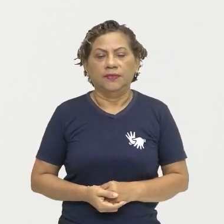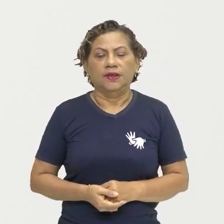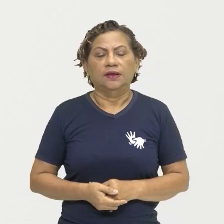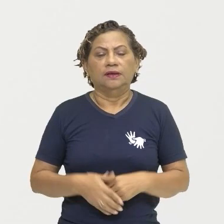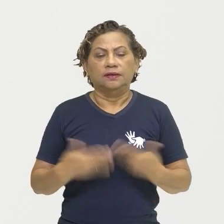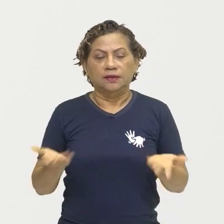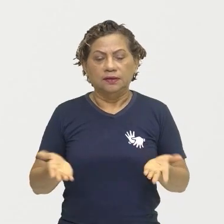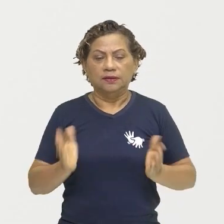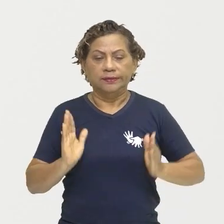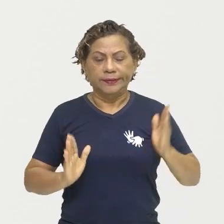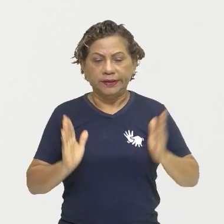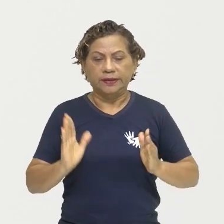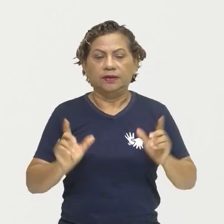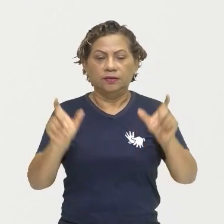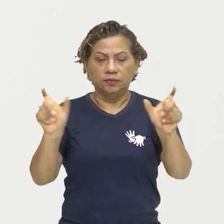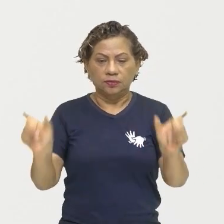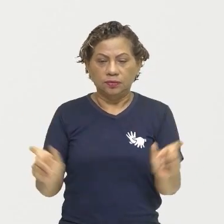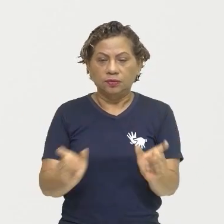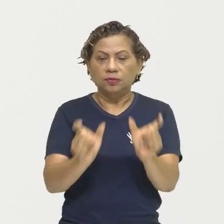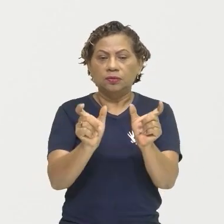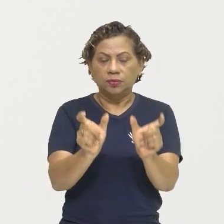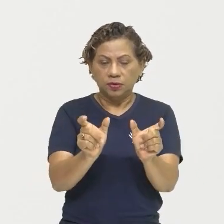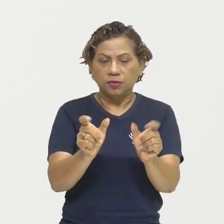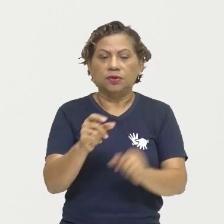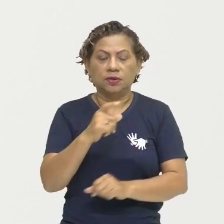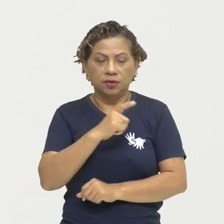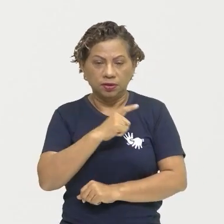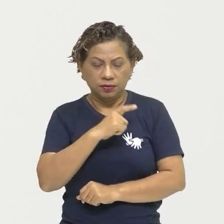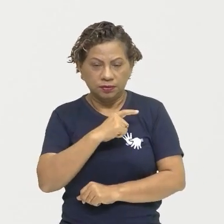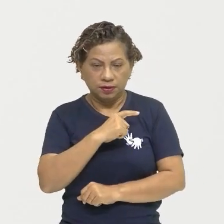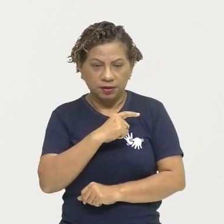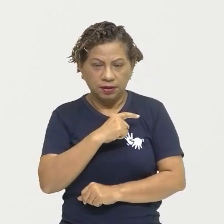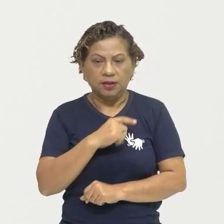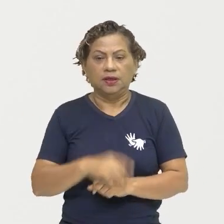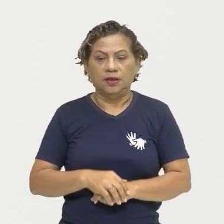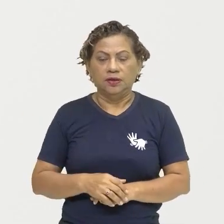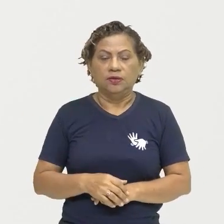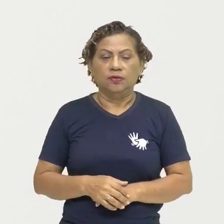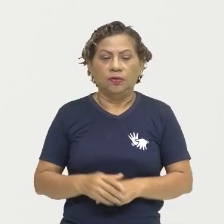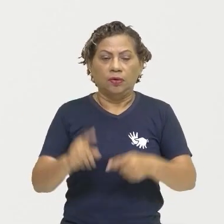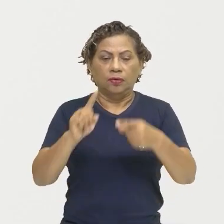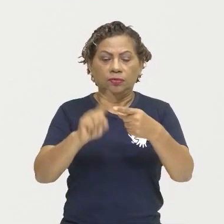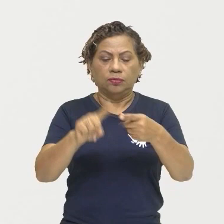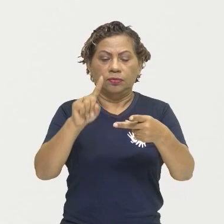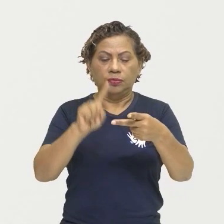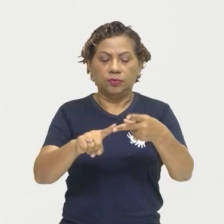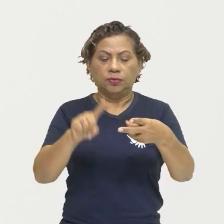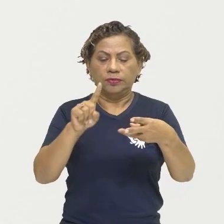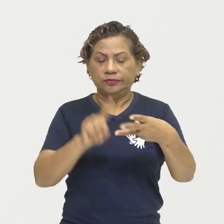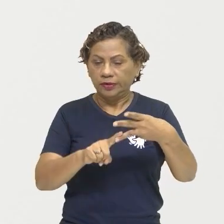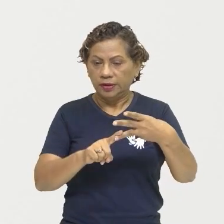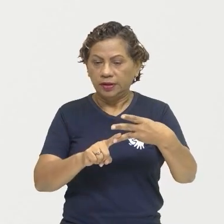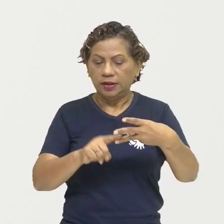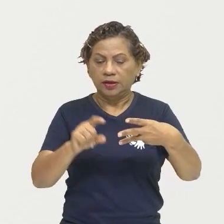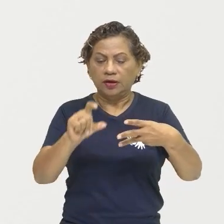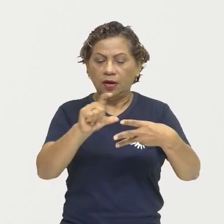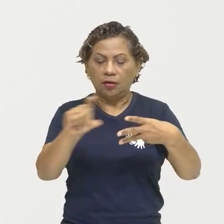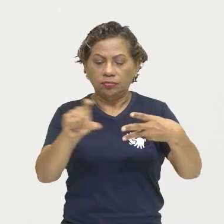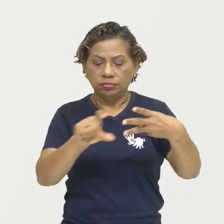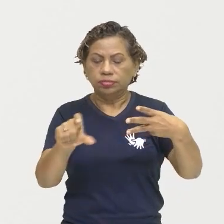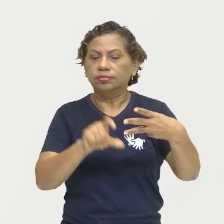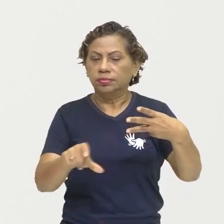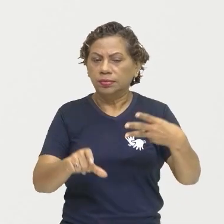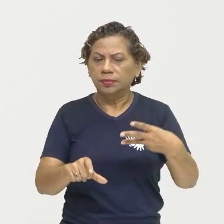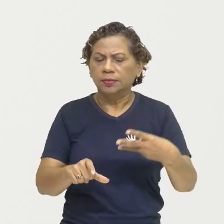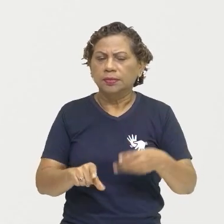neste período composto aqui, eu tenho 3 orações coordenadas. Professora, como é que eu posso ter certeza